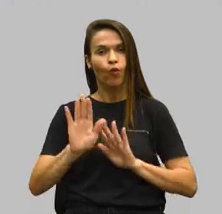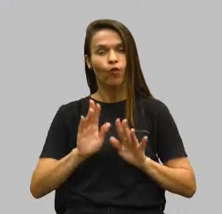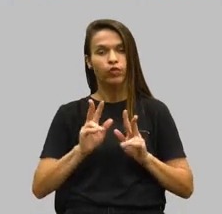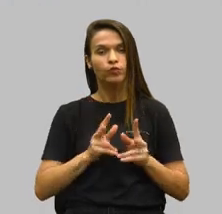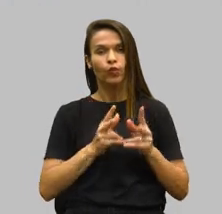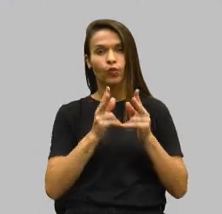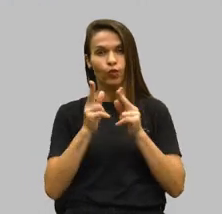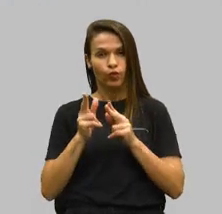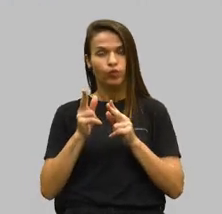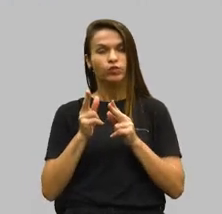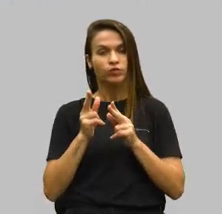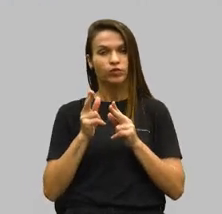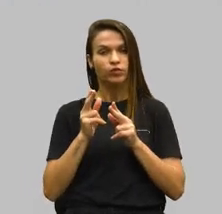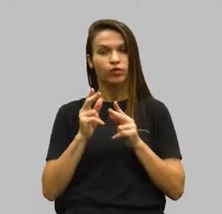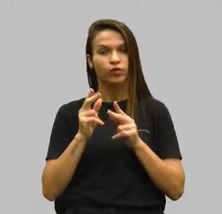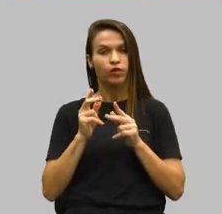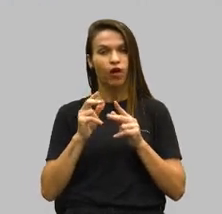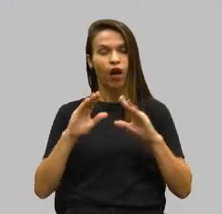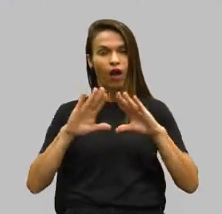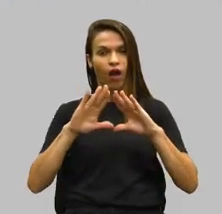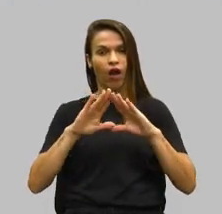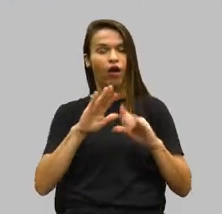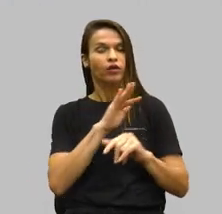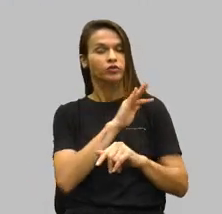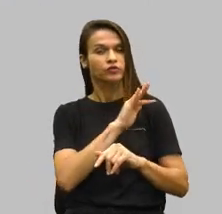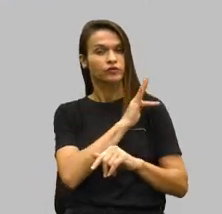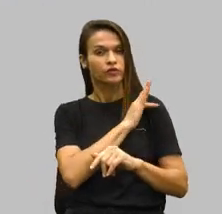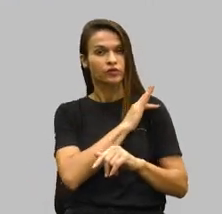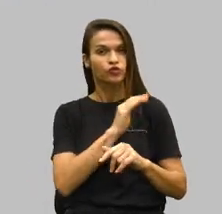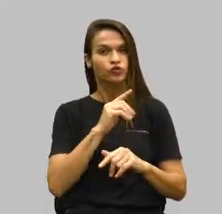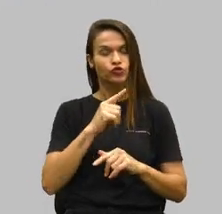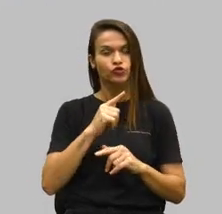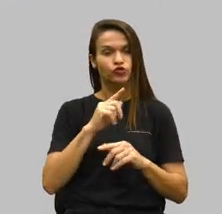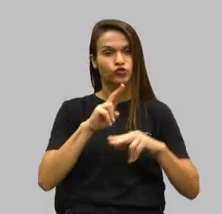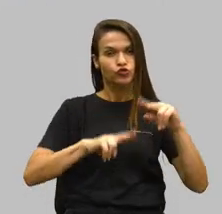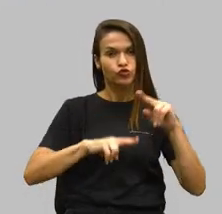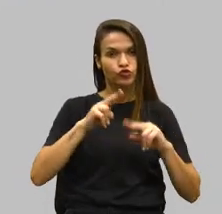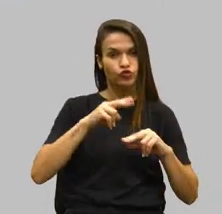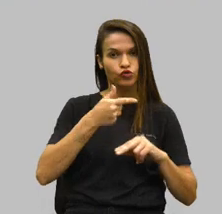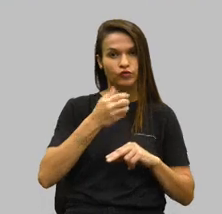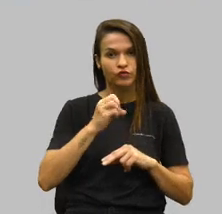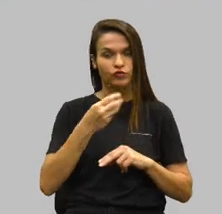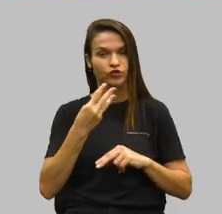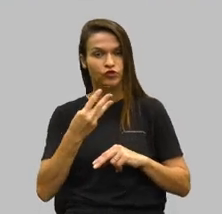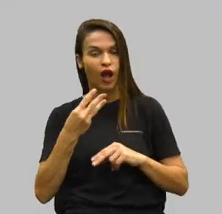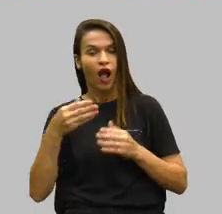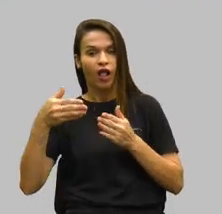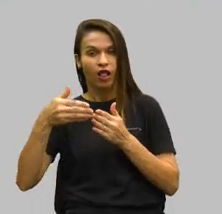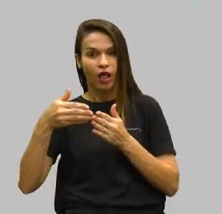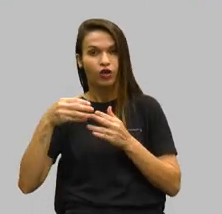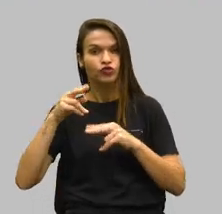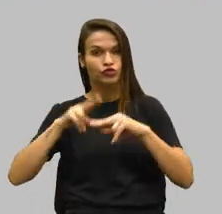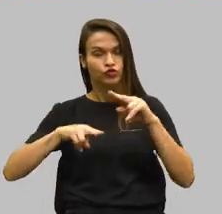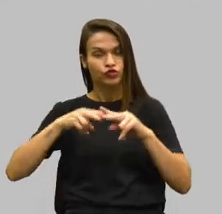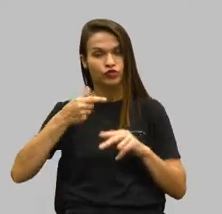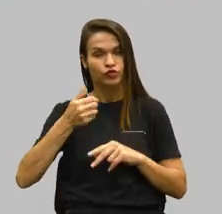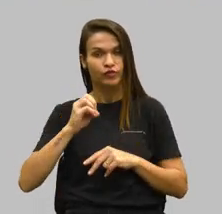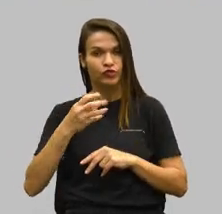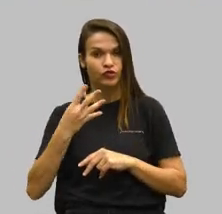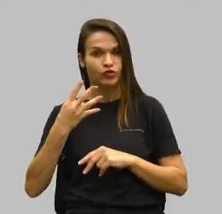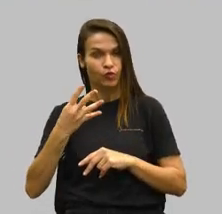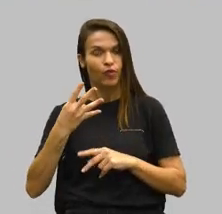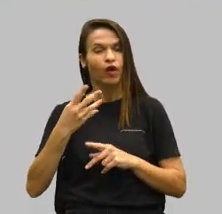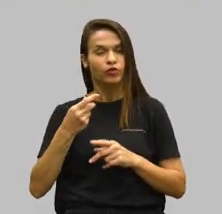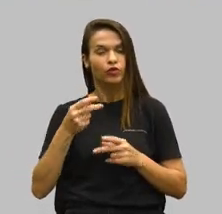Assembleia fiscaliza jun julho de 2023 a junho de 2024 o período que foi feito esse recorte e